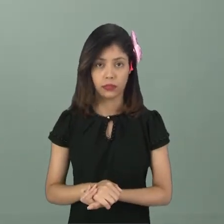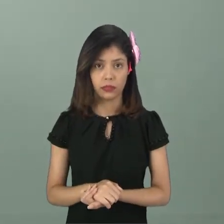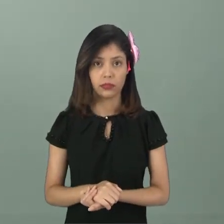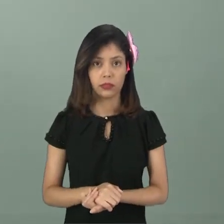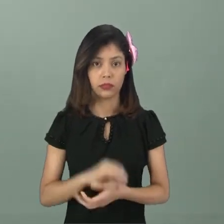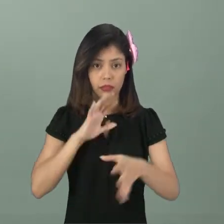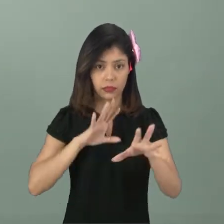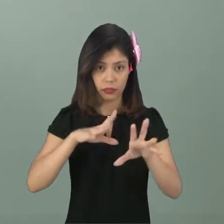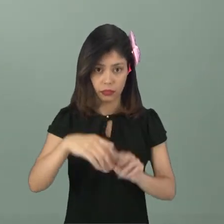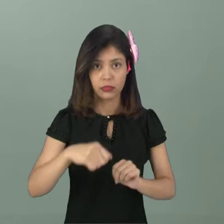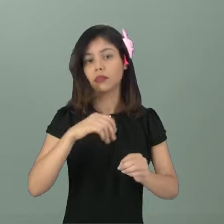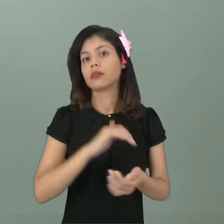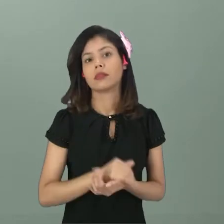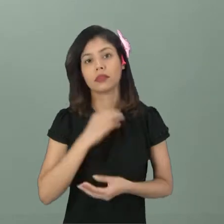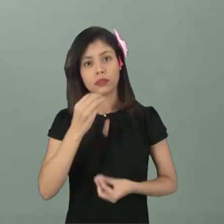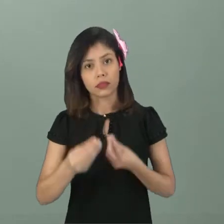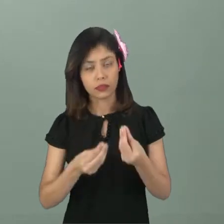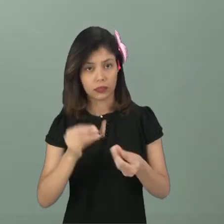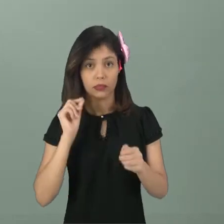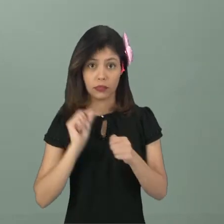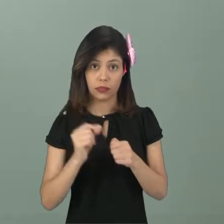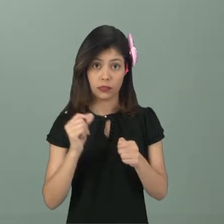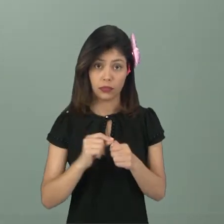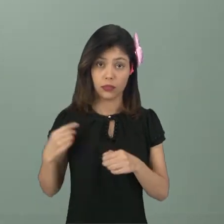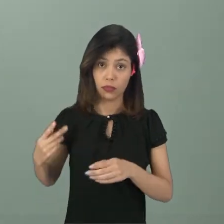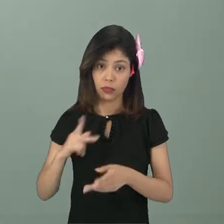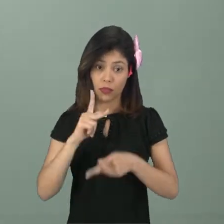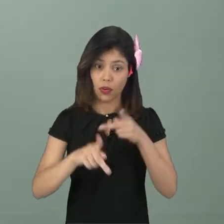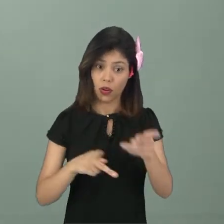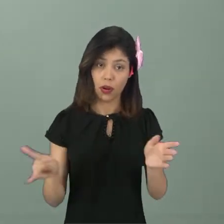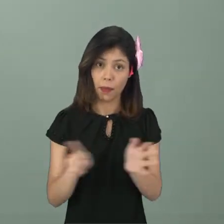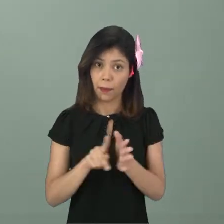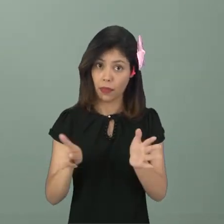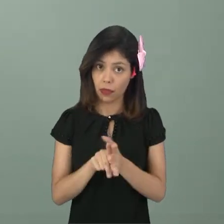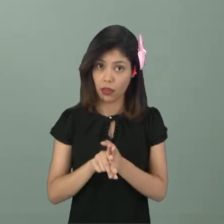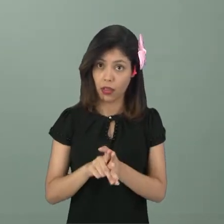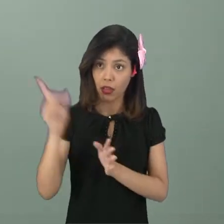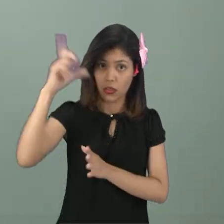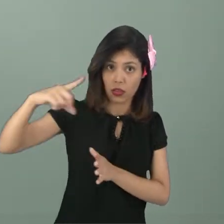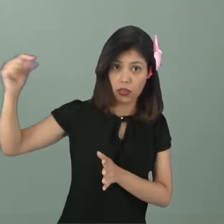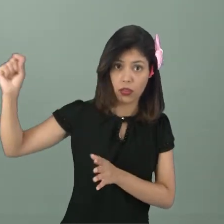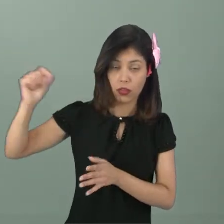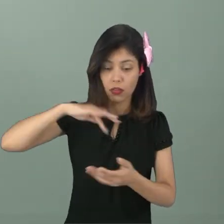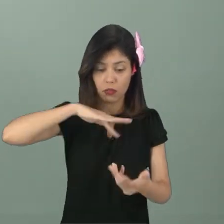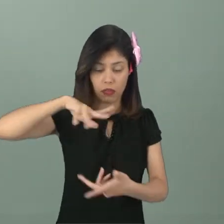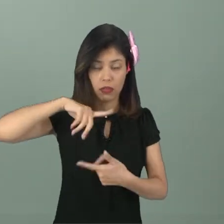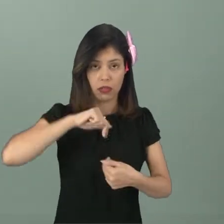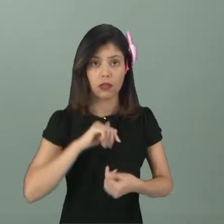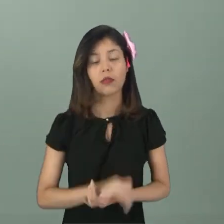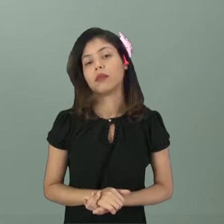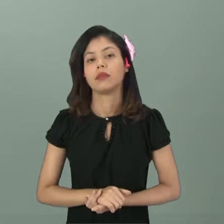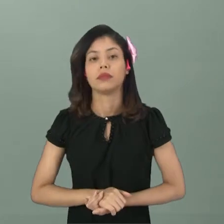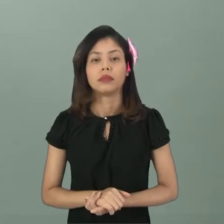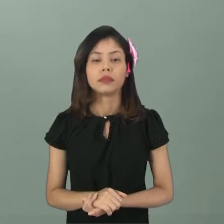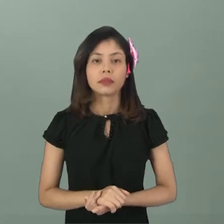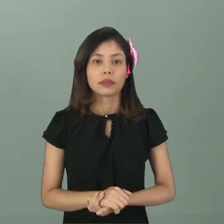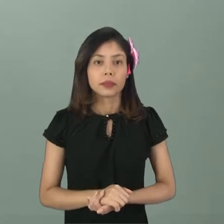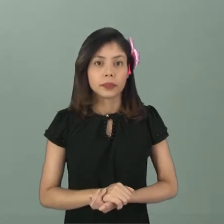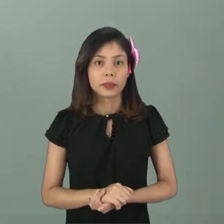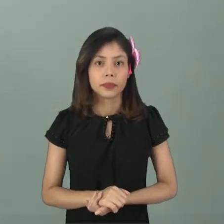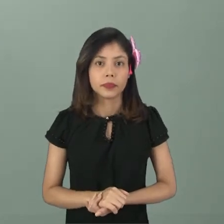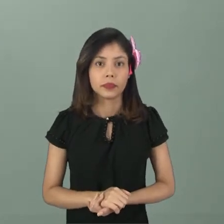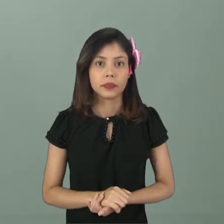a forma que ela está, a posição que ela está em relação ao Sol e em relação à Terra. E aí